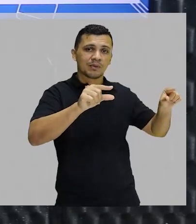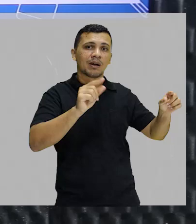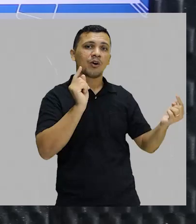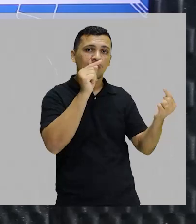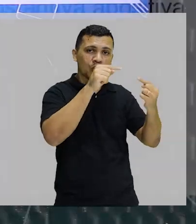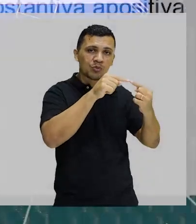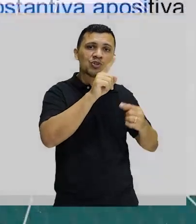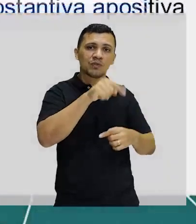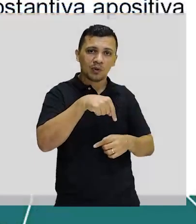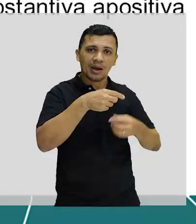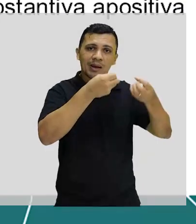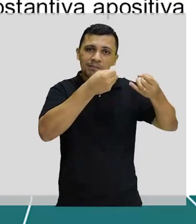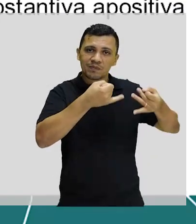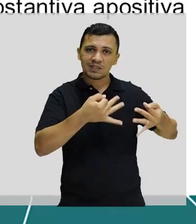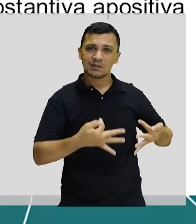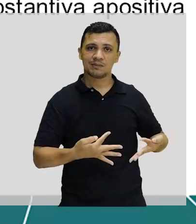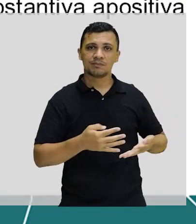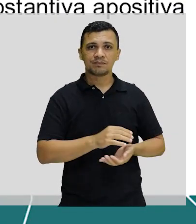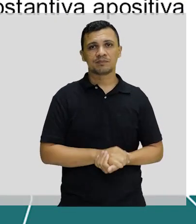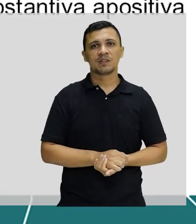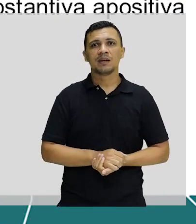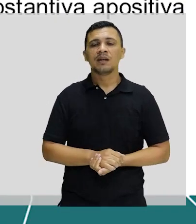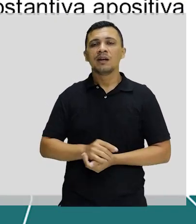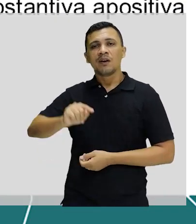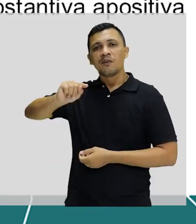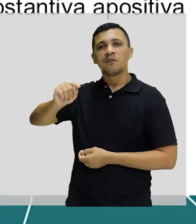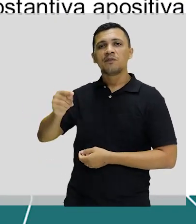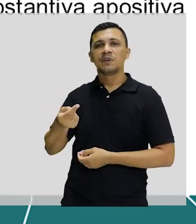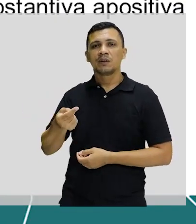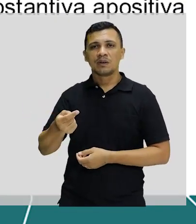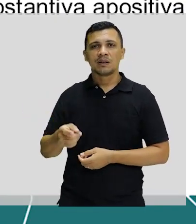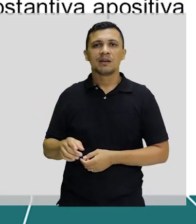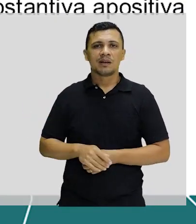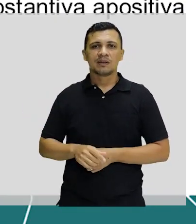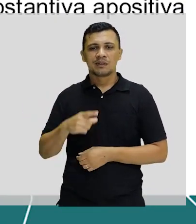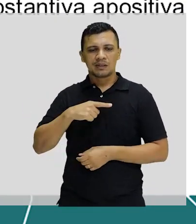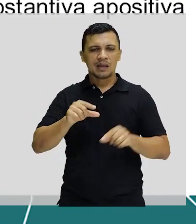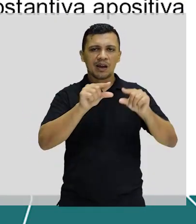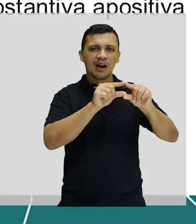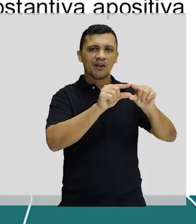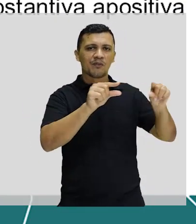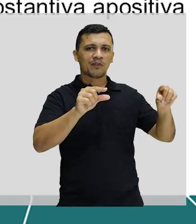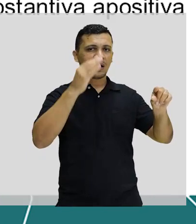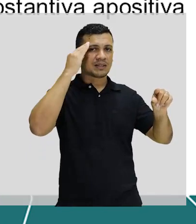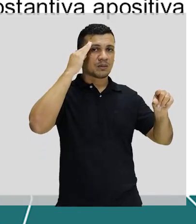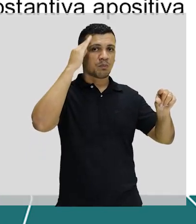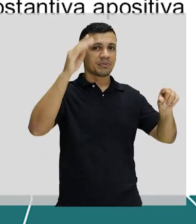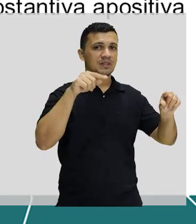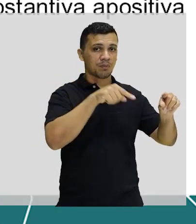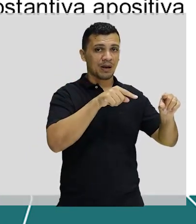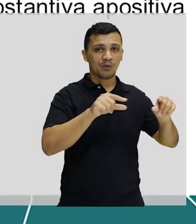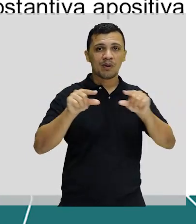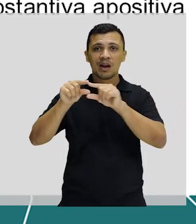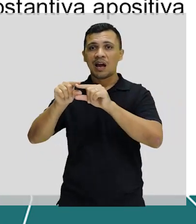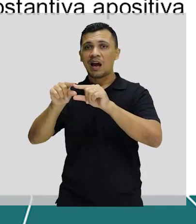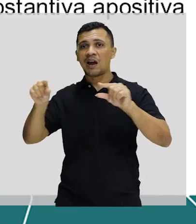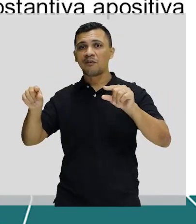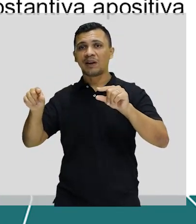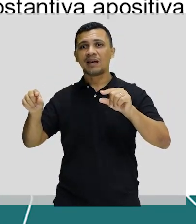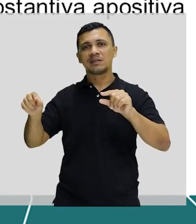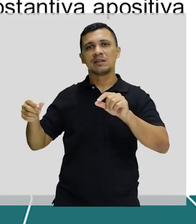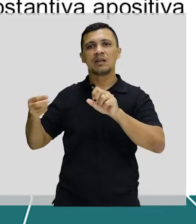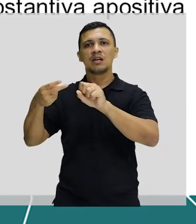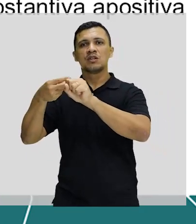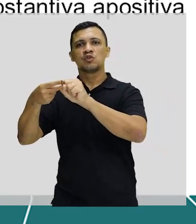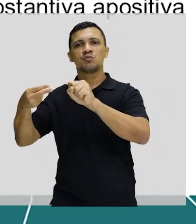explicação. Não usamos a vírgula para separar a oração principal da oração subordinada substantiva, né? Saber tudo o